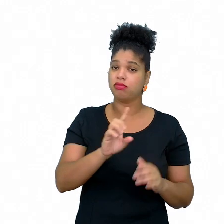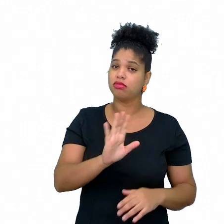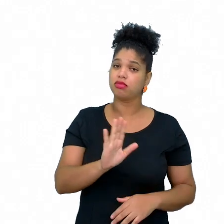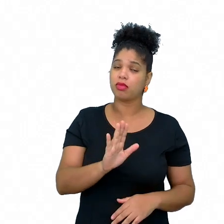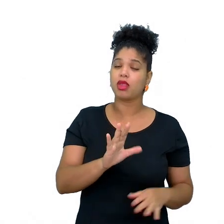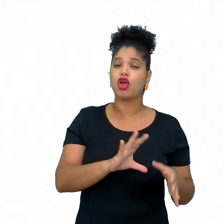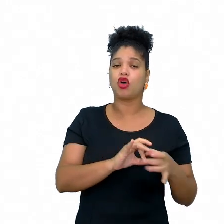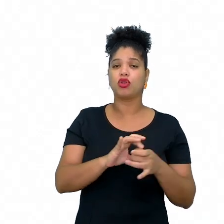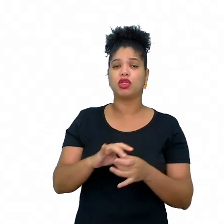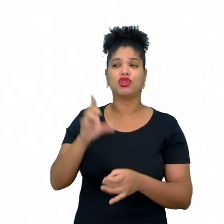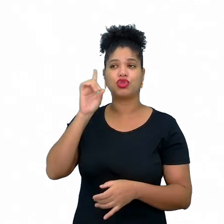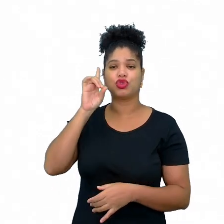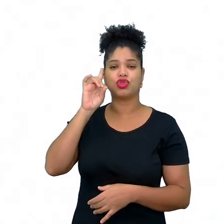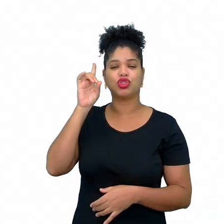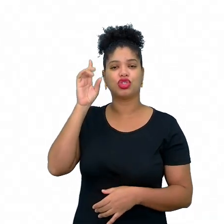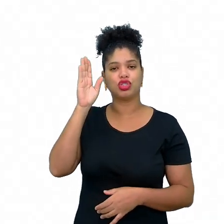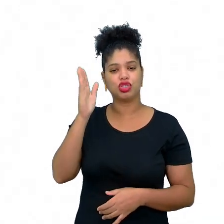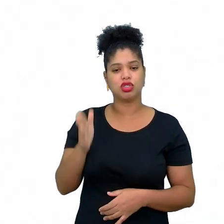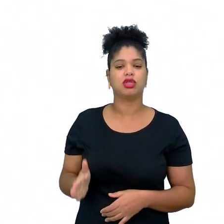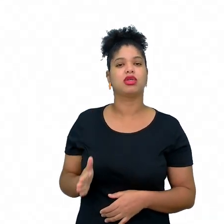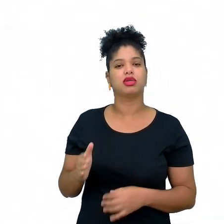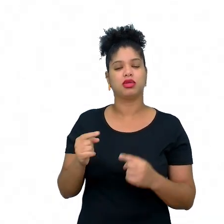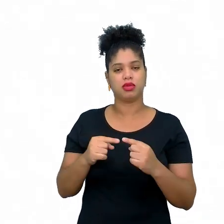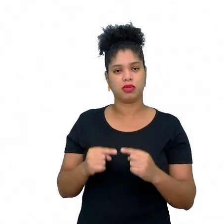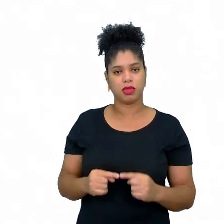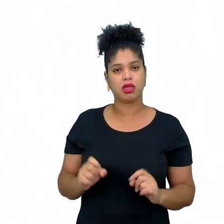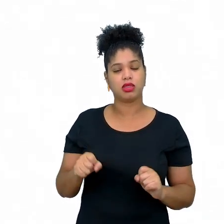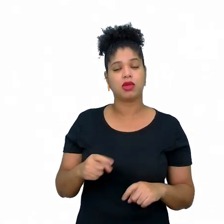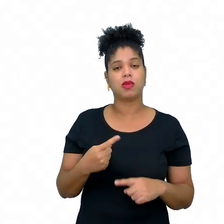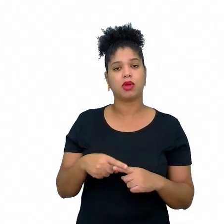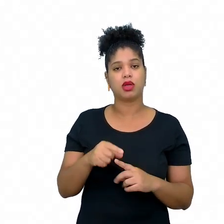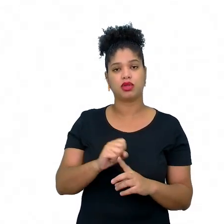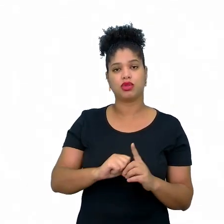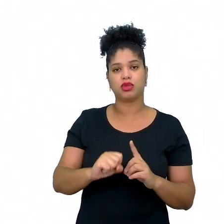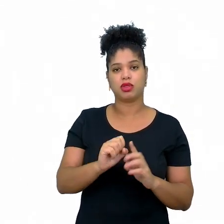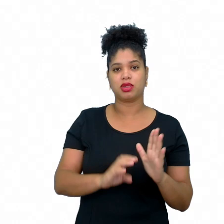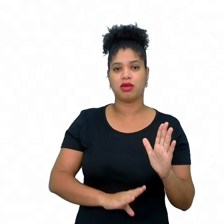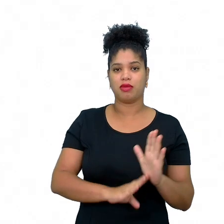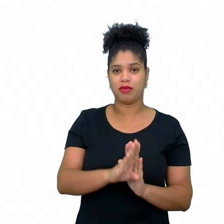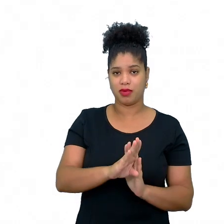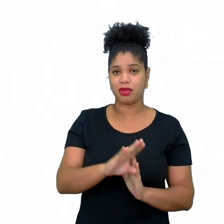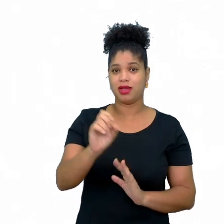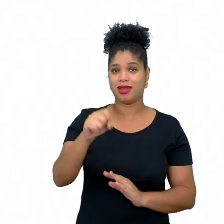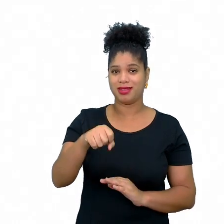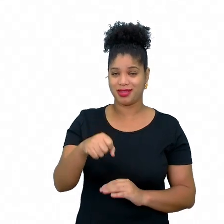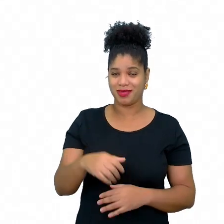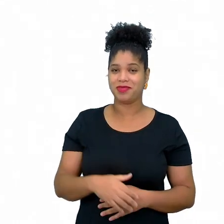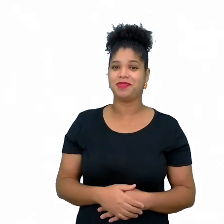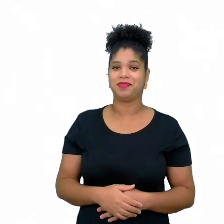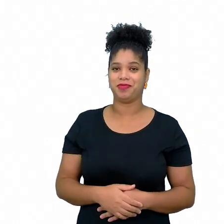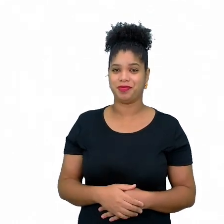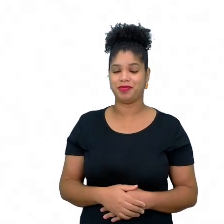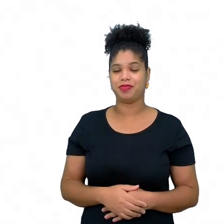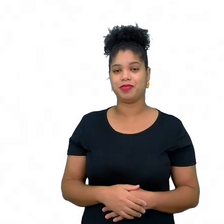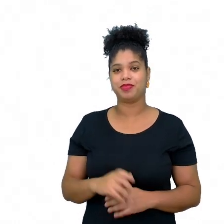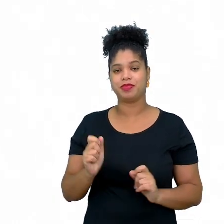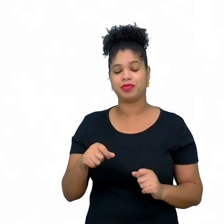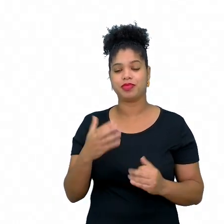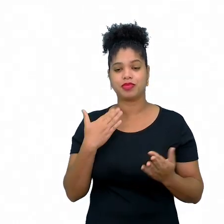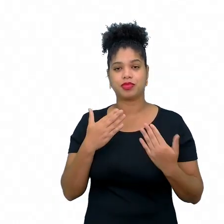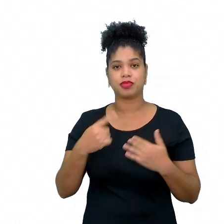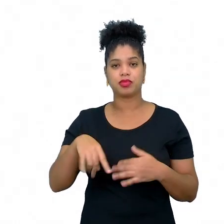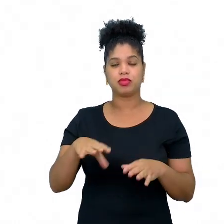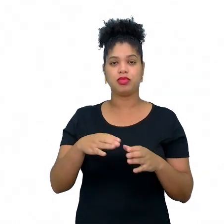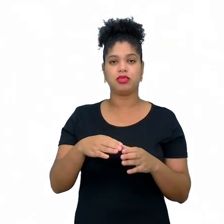contexto de uma sociedade. E essa sociedade, ela teve avanços, né, dentro dos anos, e eu posso discutir também com